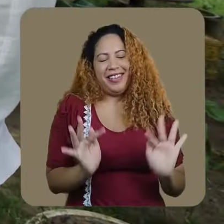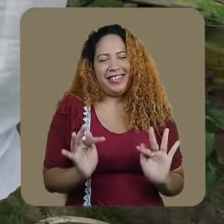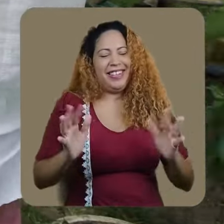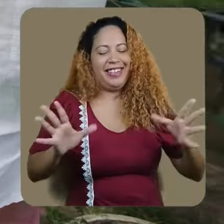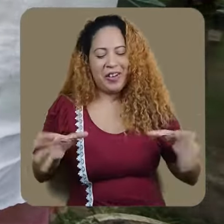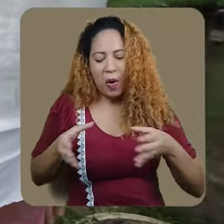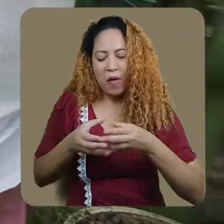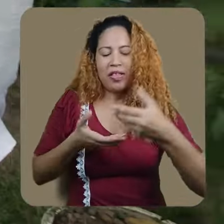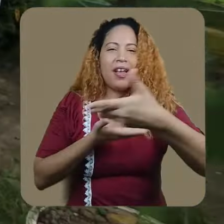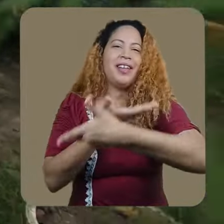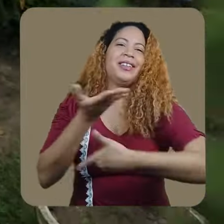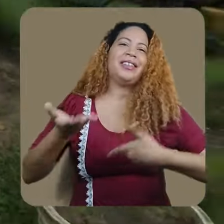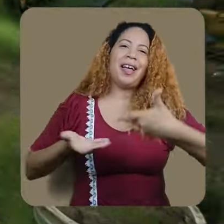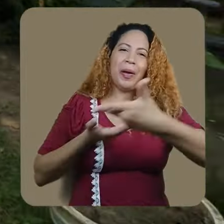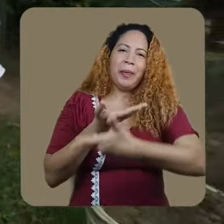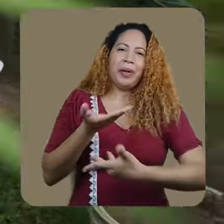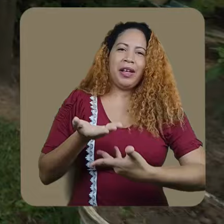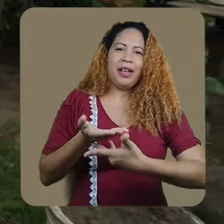A rede de relações